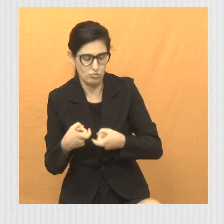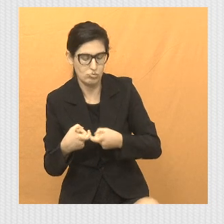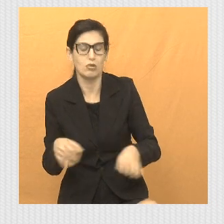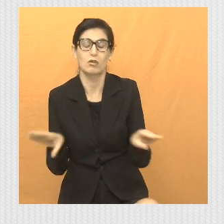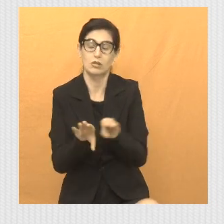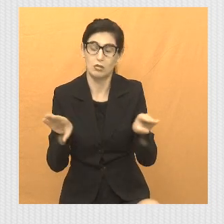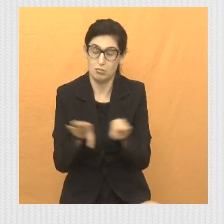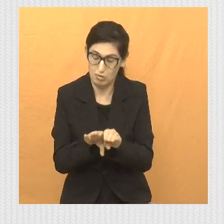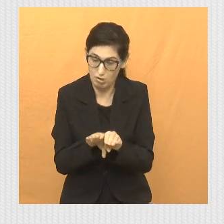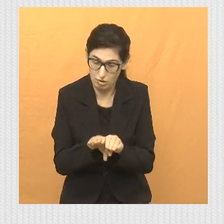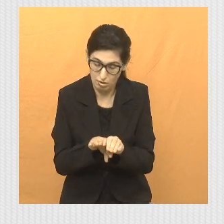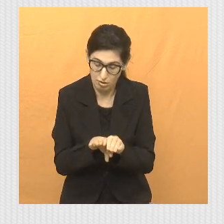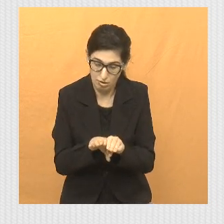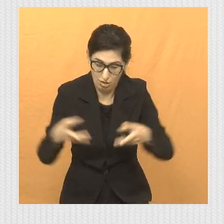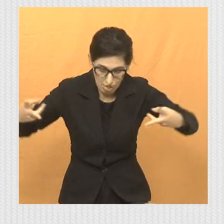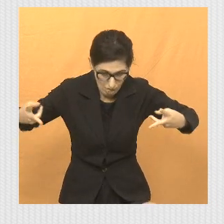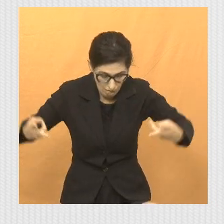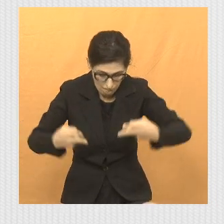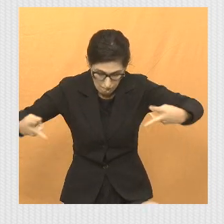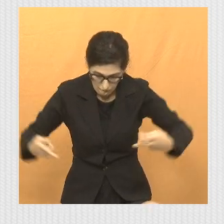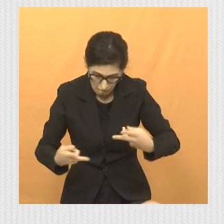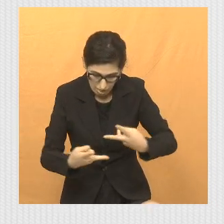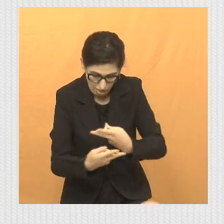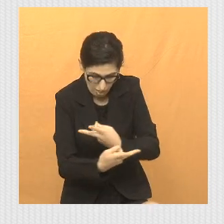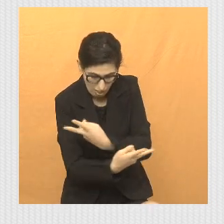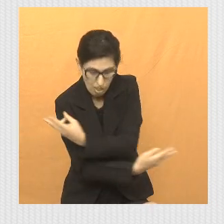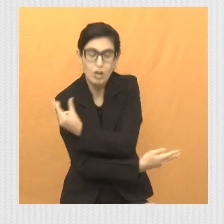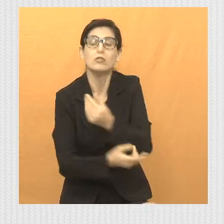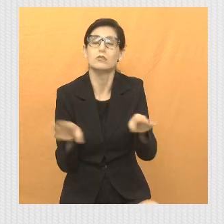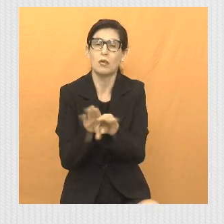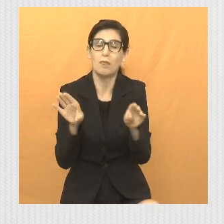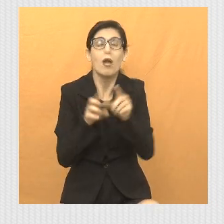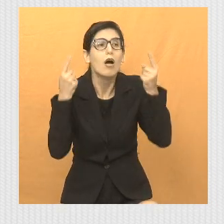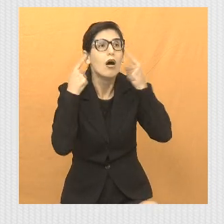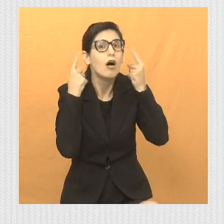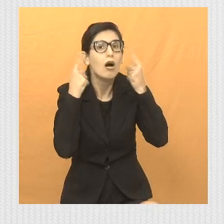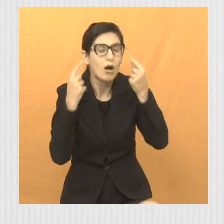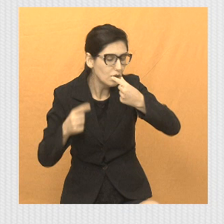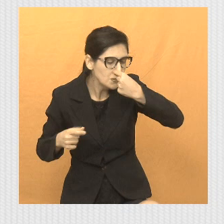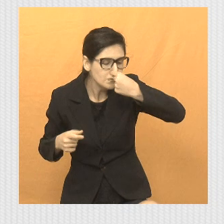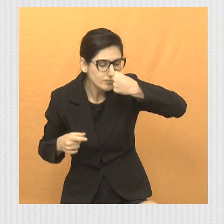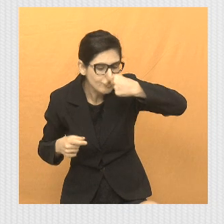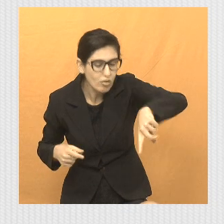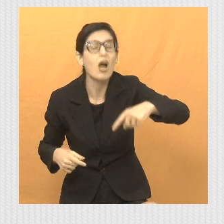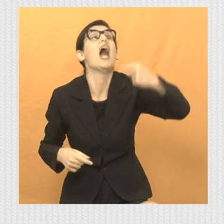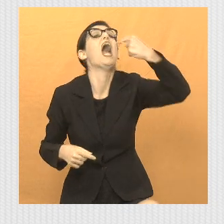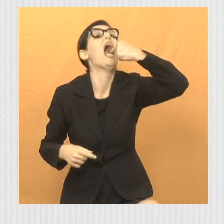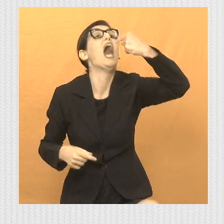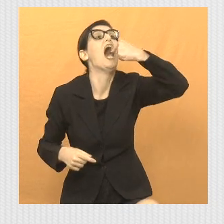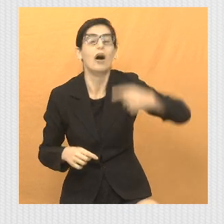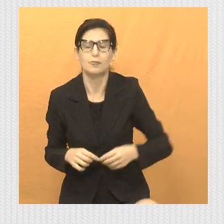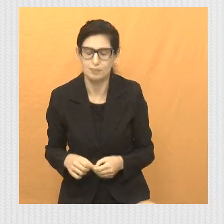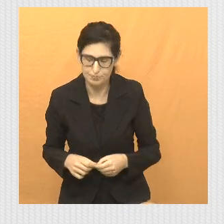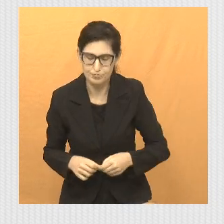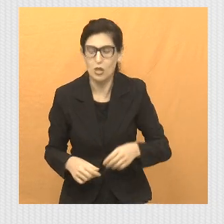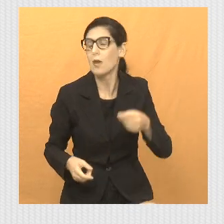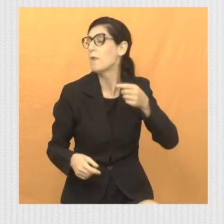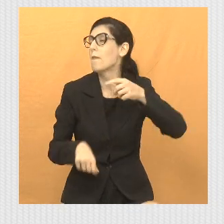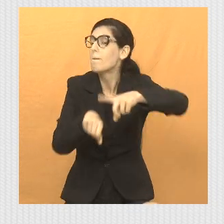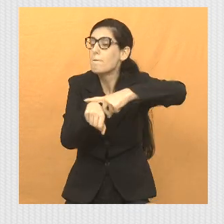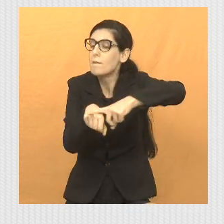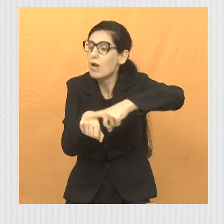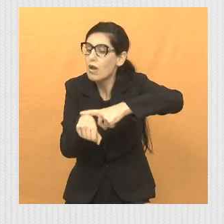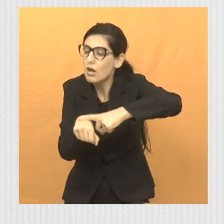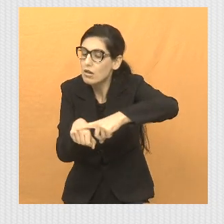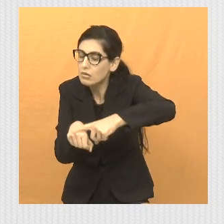avaliação cirúrgica para laqueadura e otorrinolaringologia, dermatologia e reumatologia.